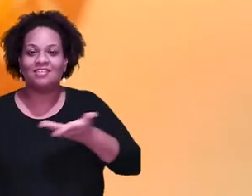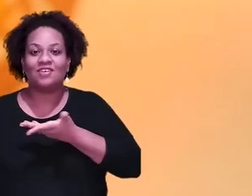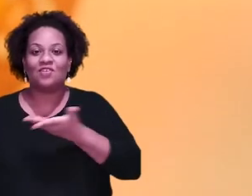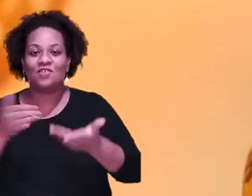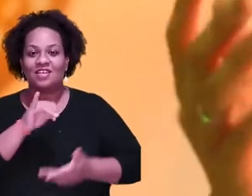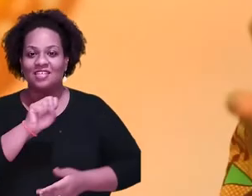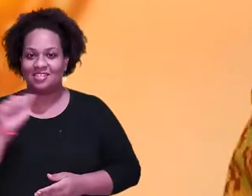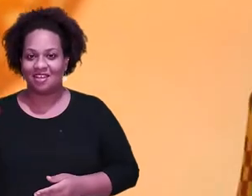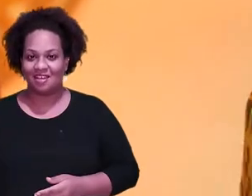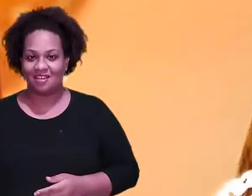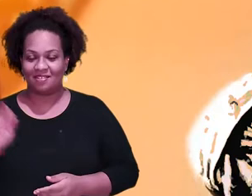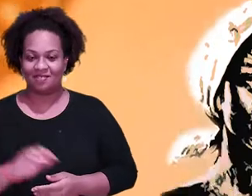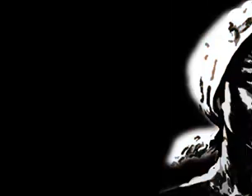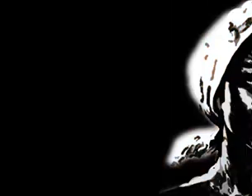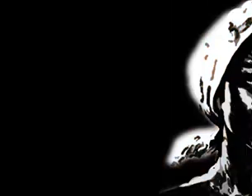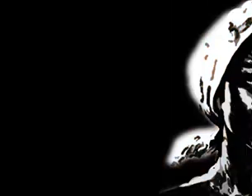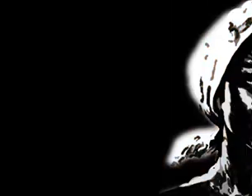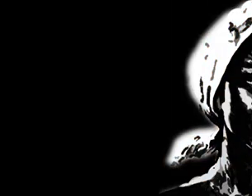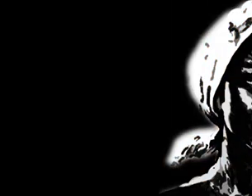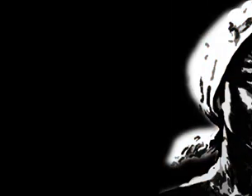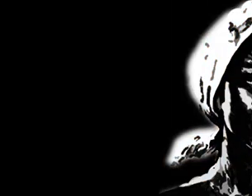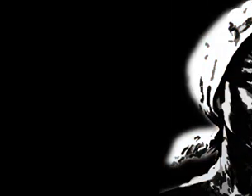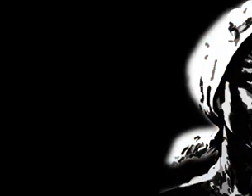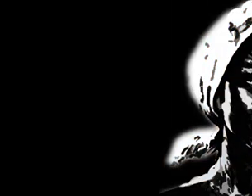com vocês, Isaá.